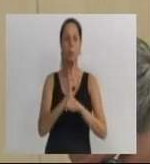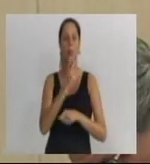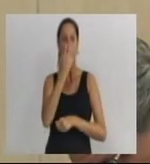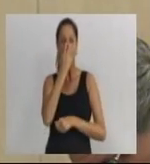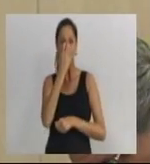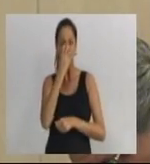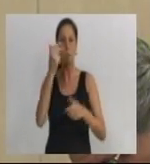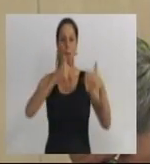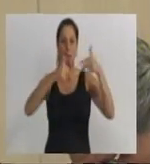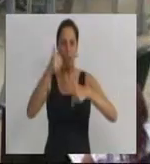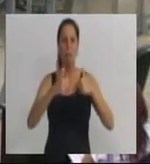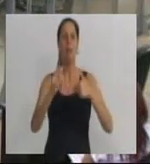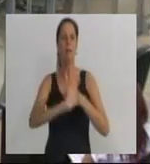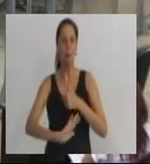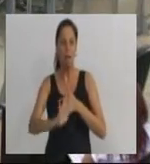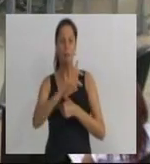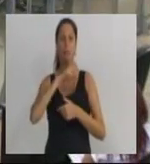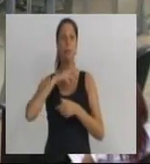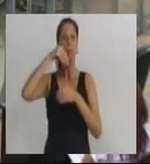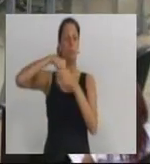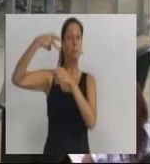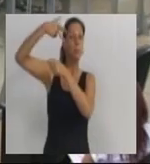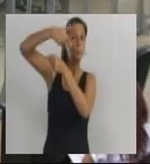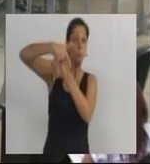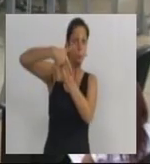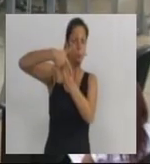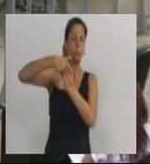município de Blumenau. Seria isso, senhor presidente.